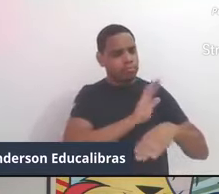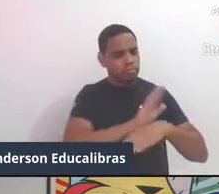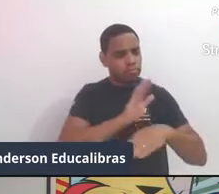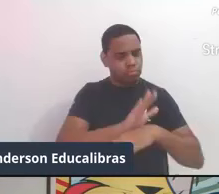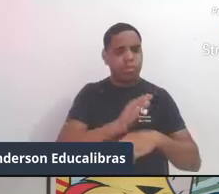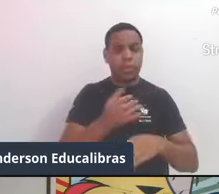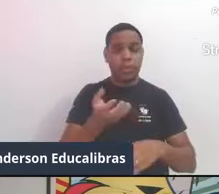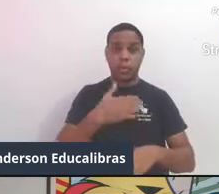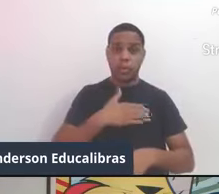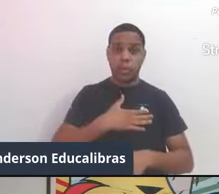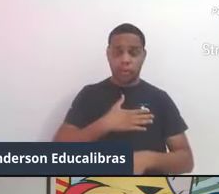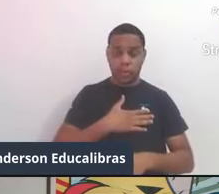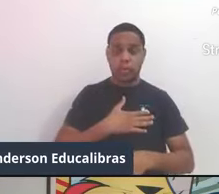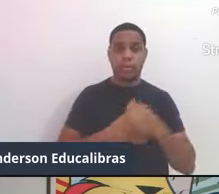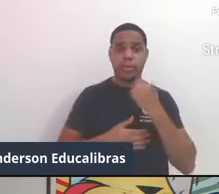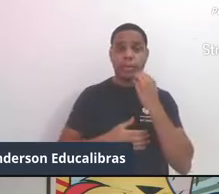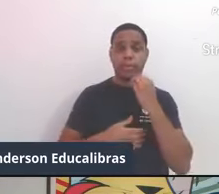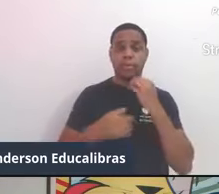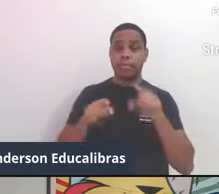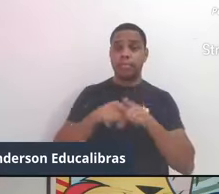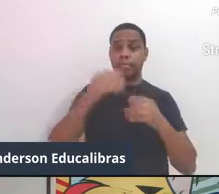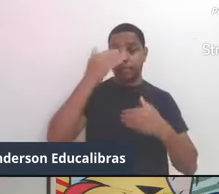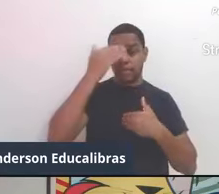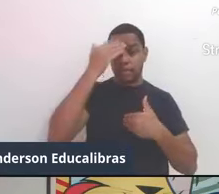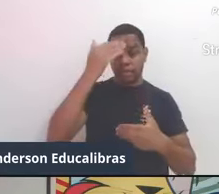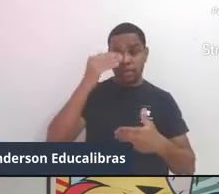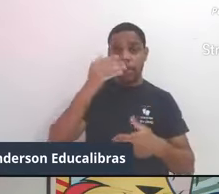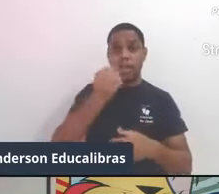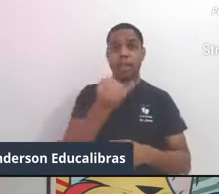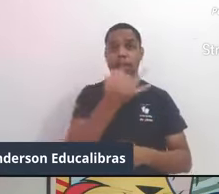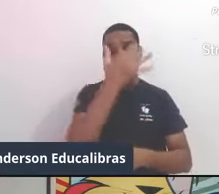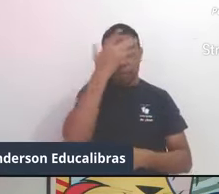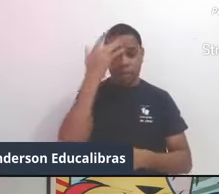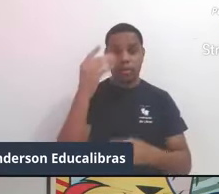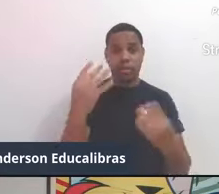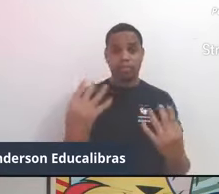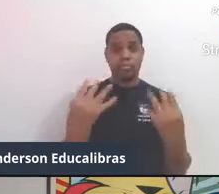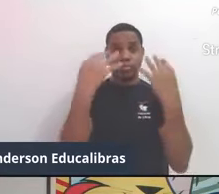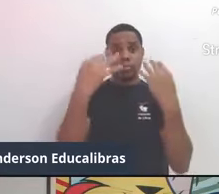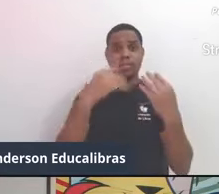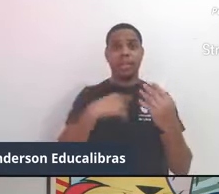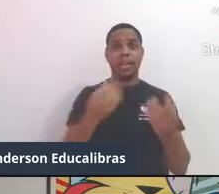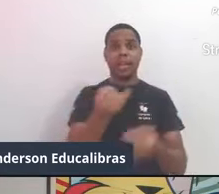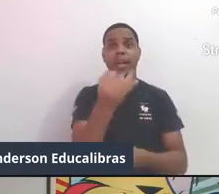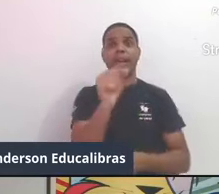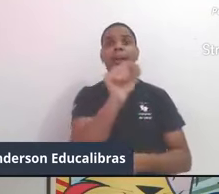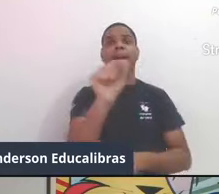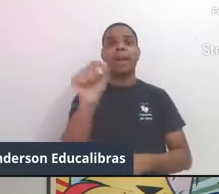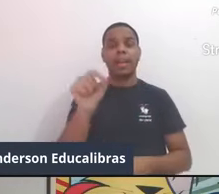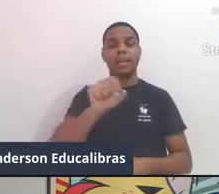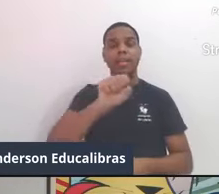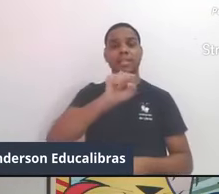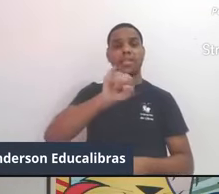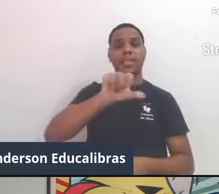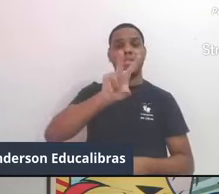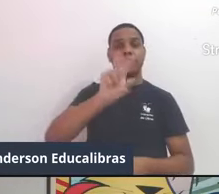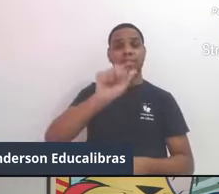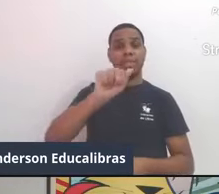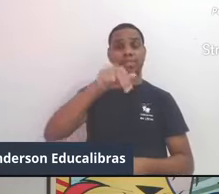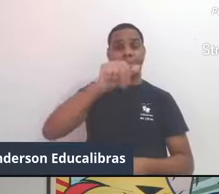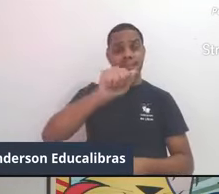só reconhecer e agradecer a presença de algumas pessoas aqui que estão nos vendo. A Silvana Correia,